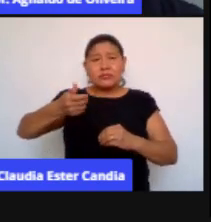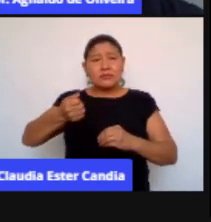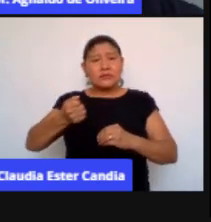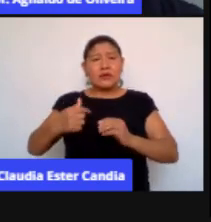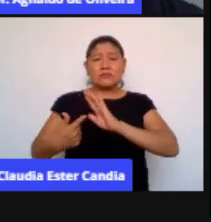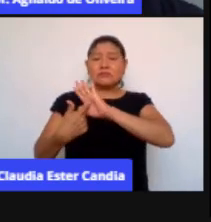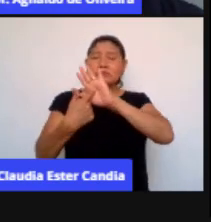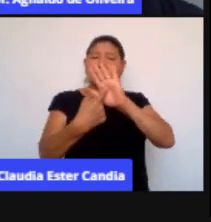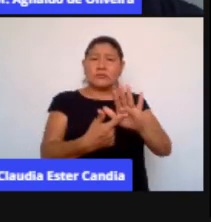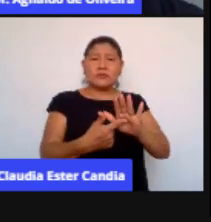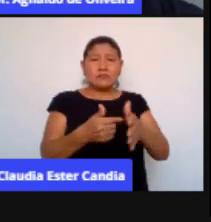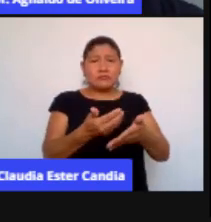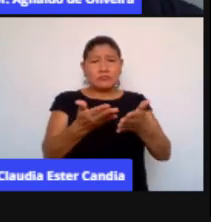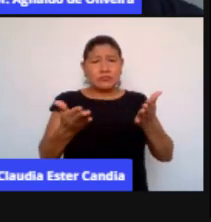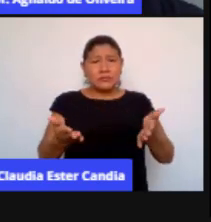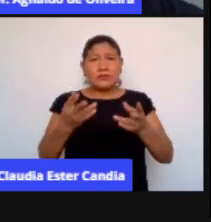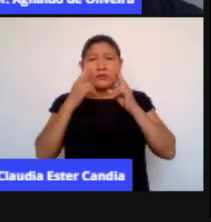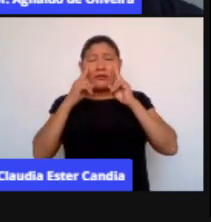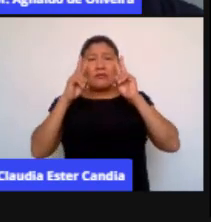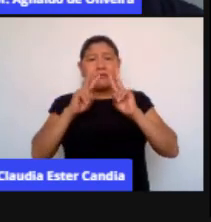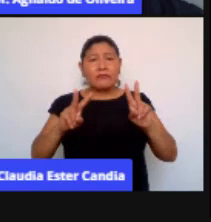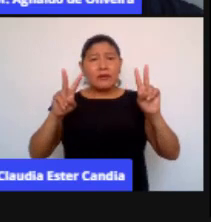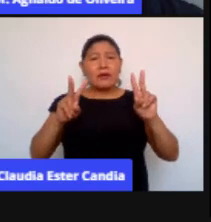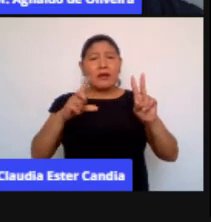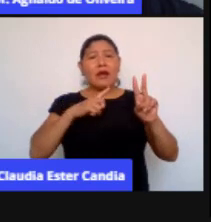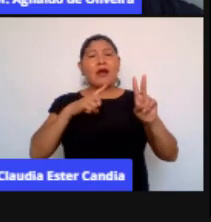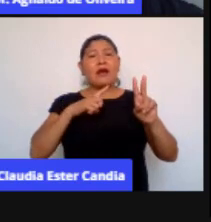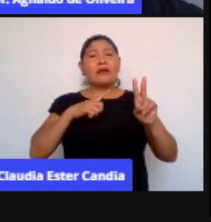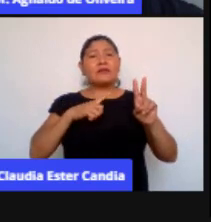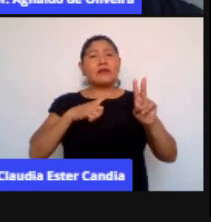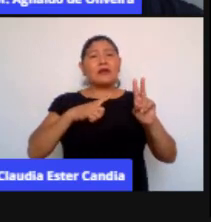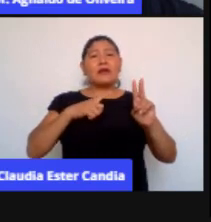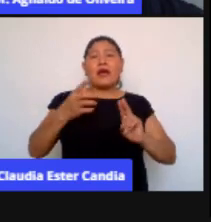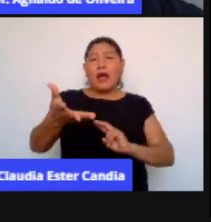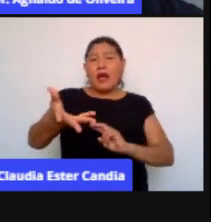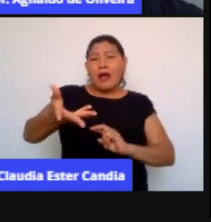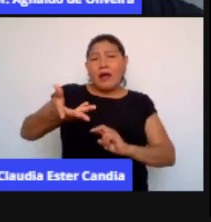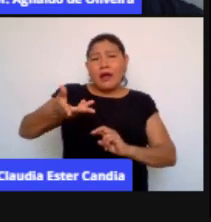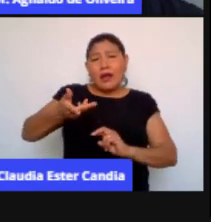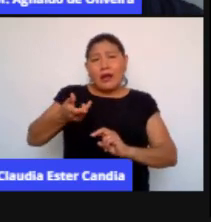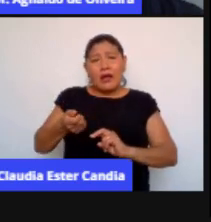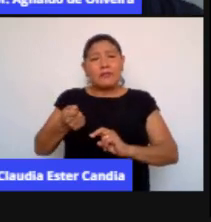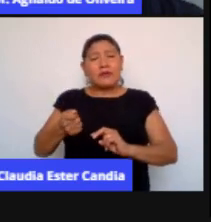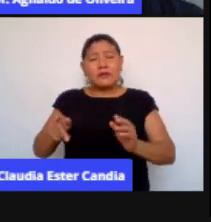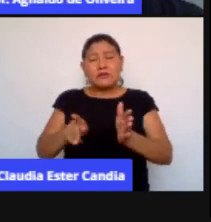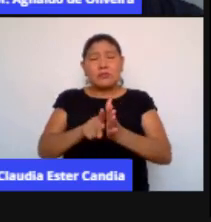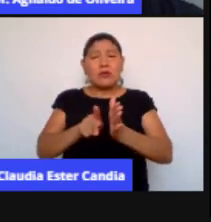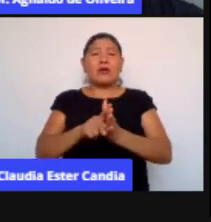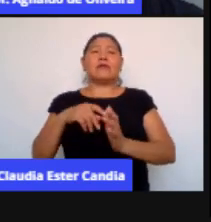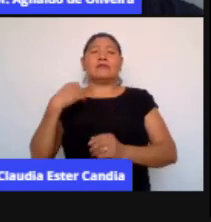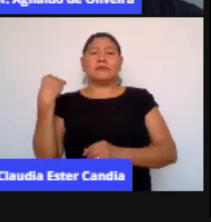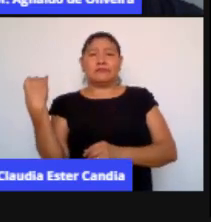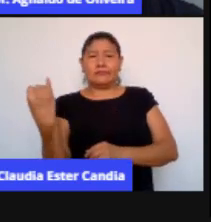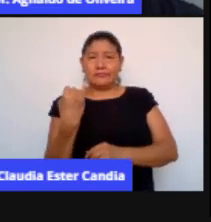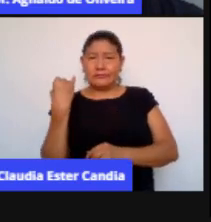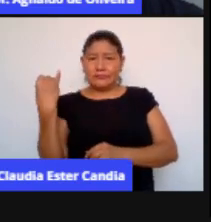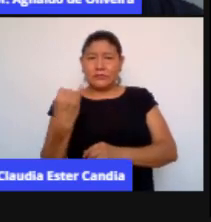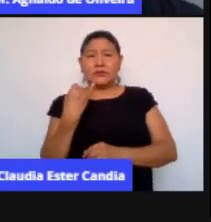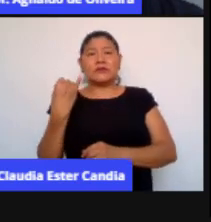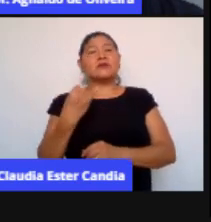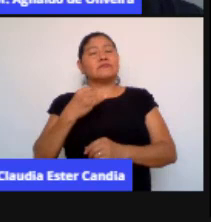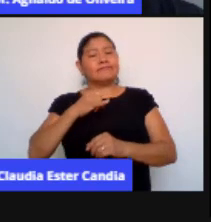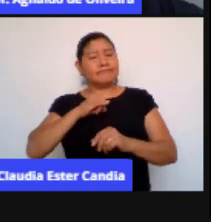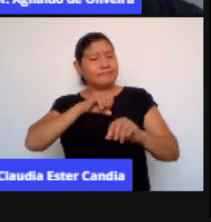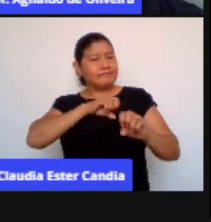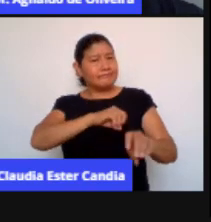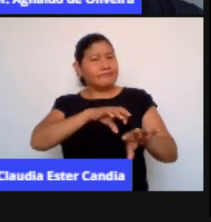nesse referencial curricular circunstancial são habilidades que a gente acha necessária, que a gente indica que seja trabalhado ao longo desse